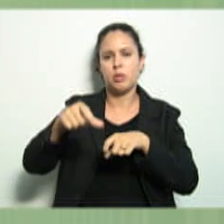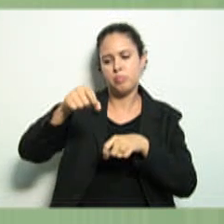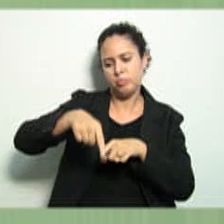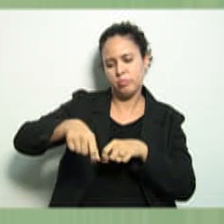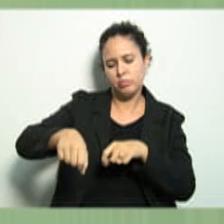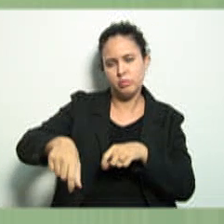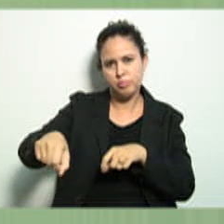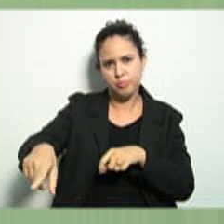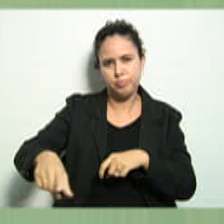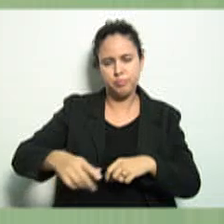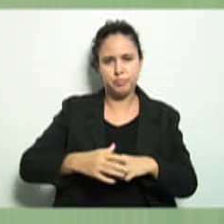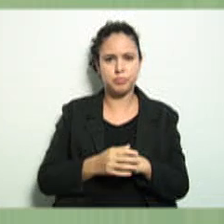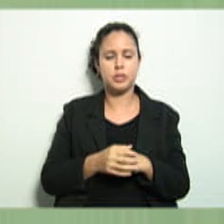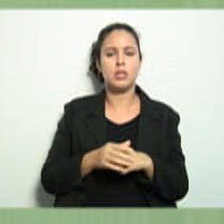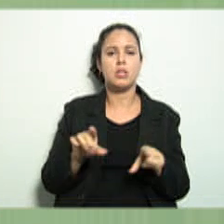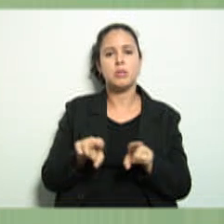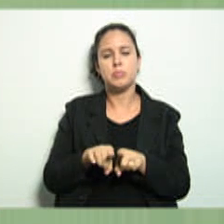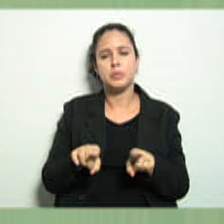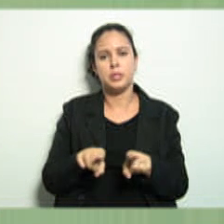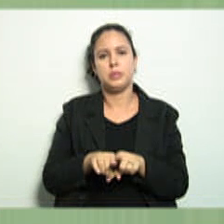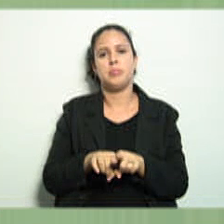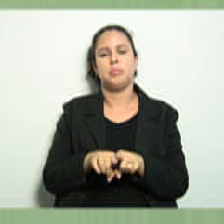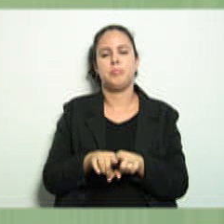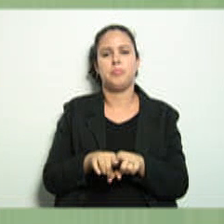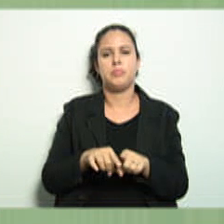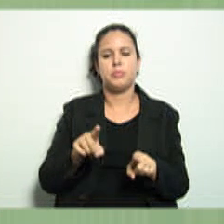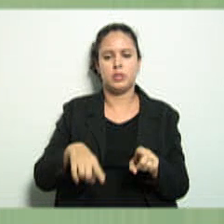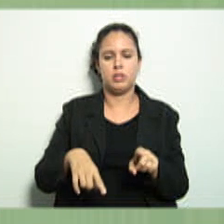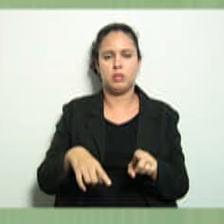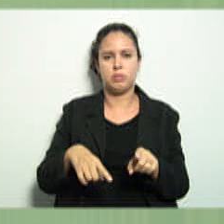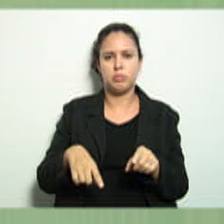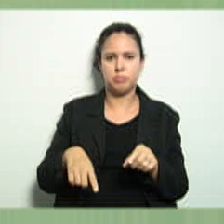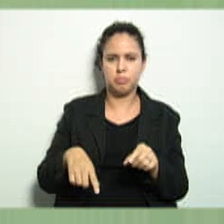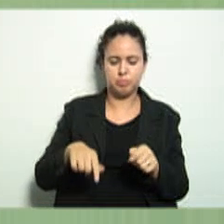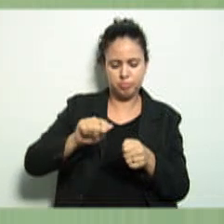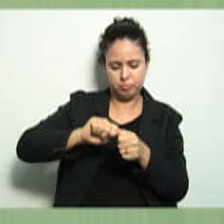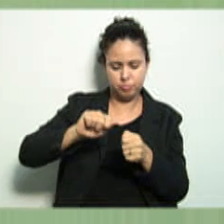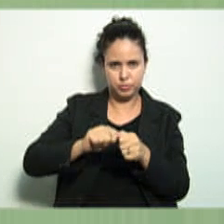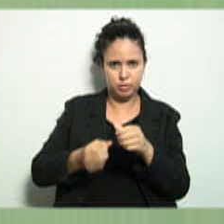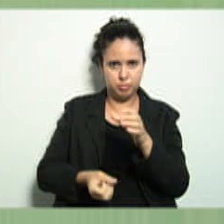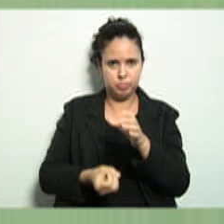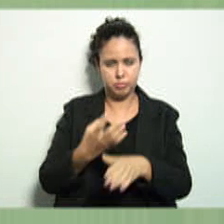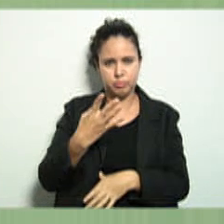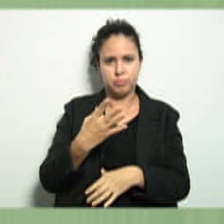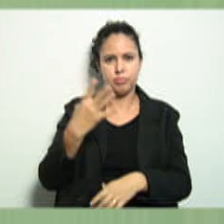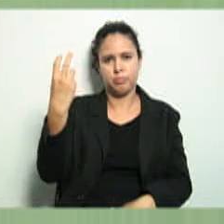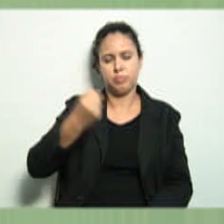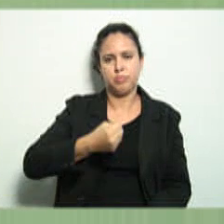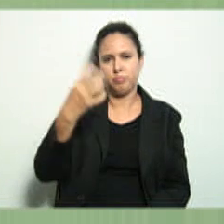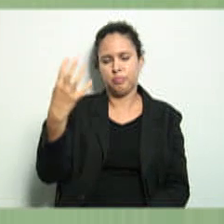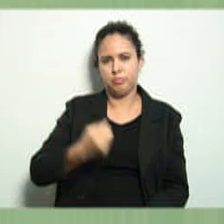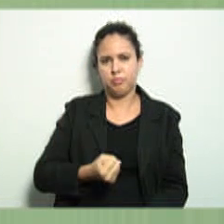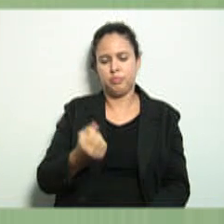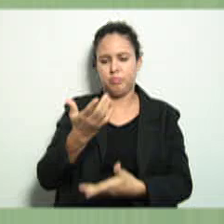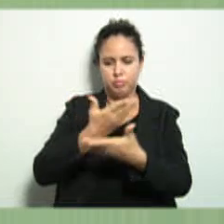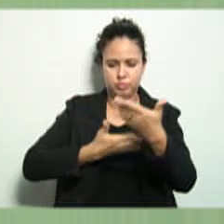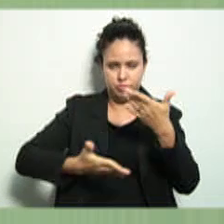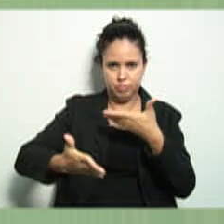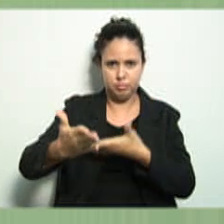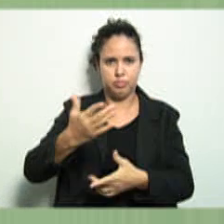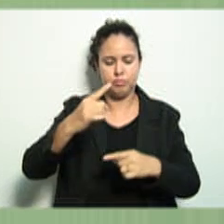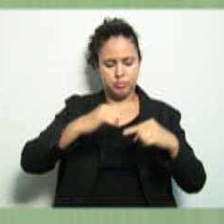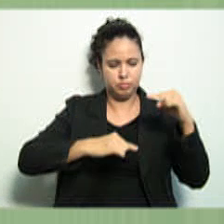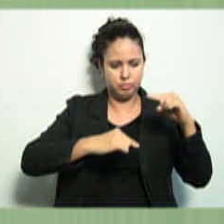Quanto à produção de leite, mesmo que não destinada à exportação, a diversificação de